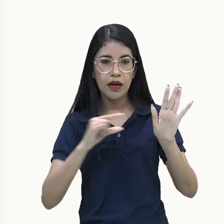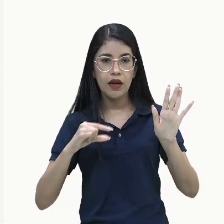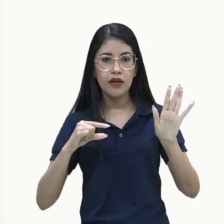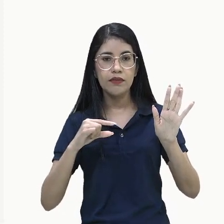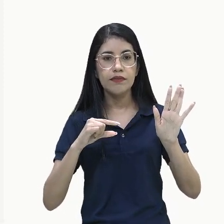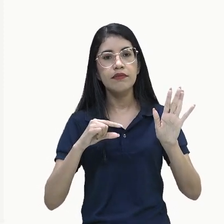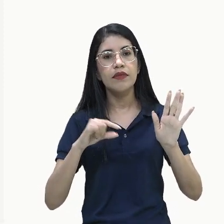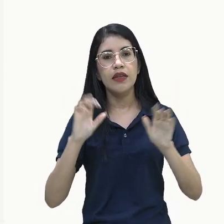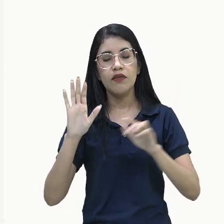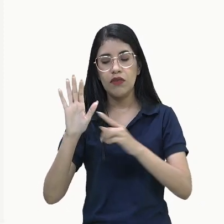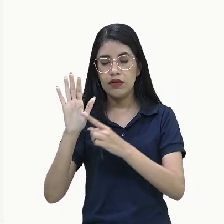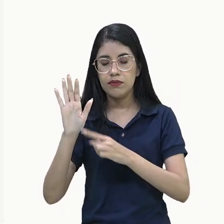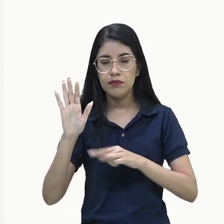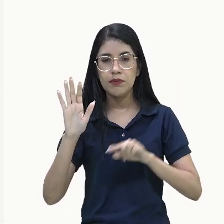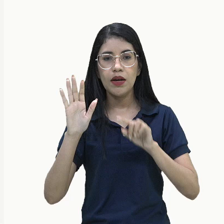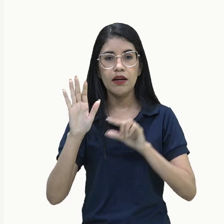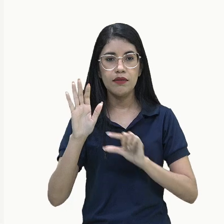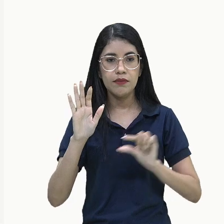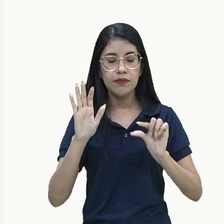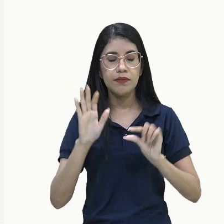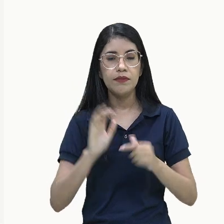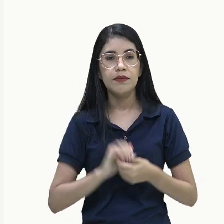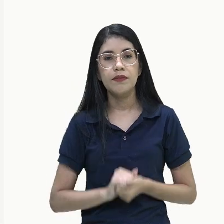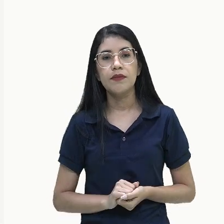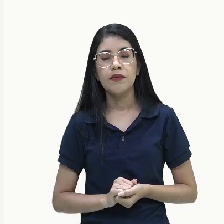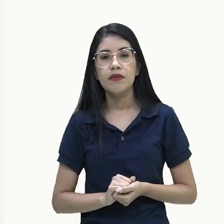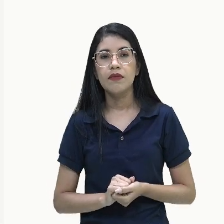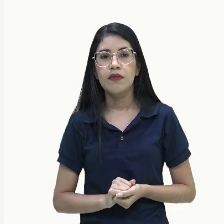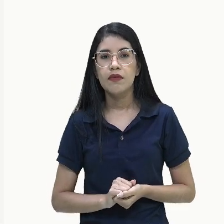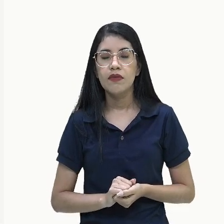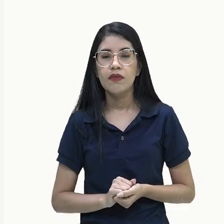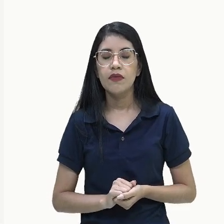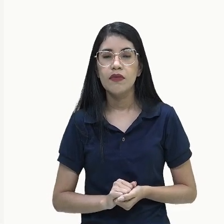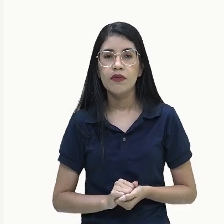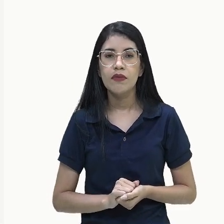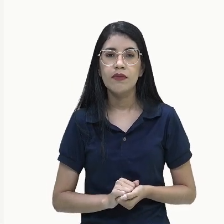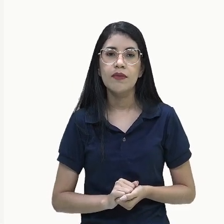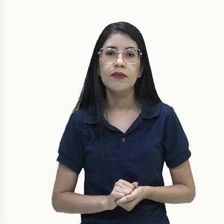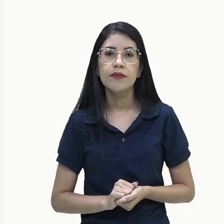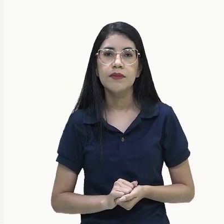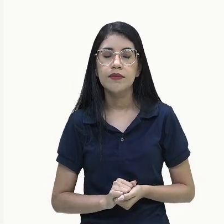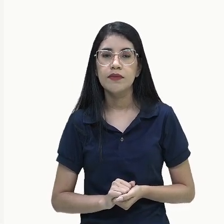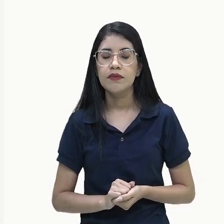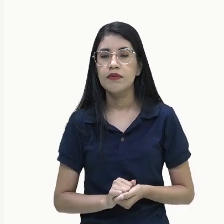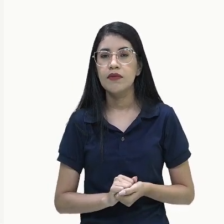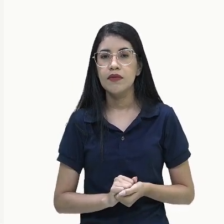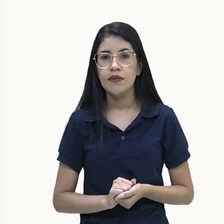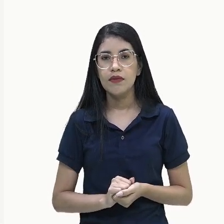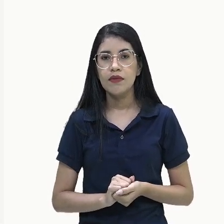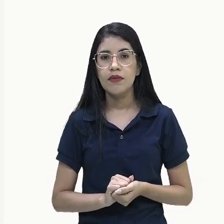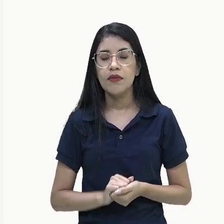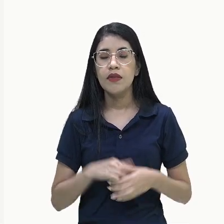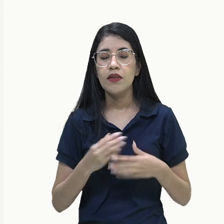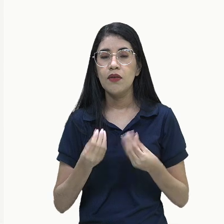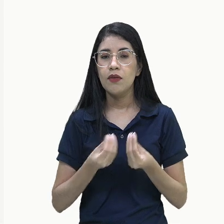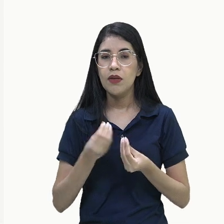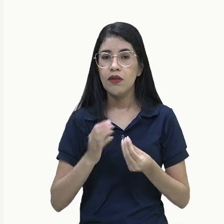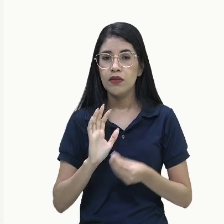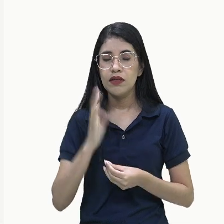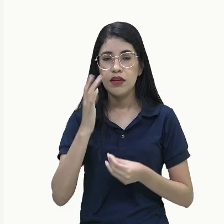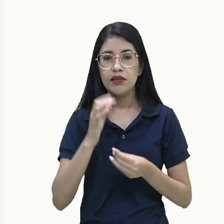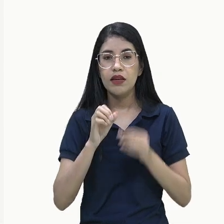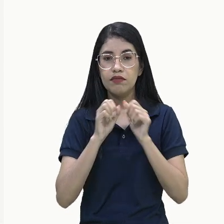axônio. E aí, nós temos esse processo de transmissão que